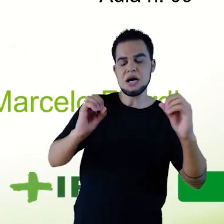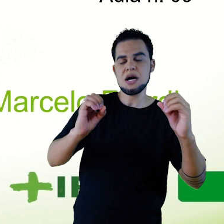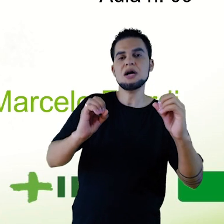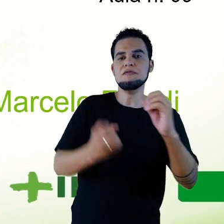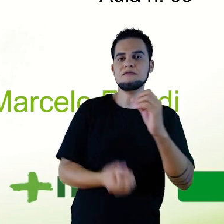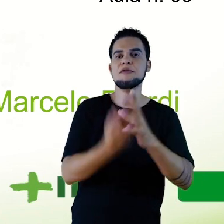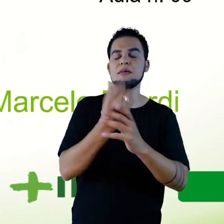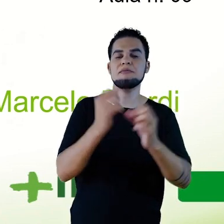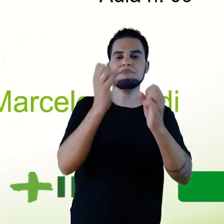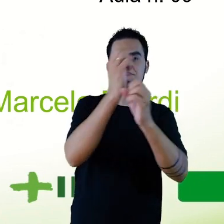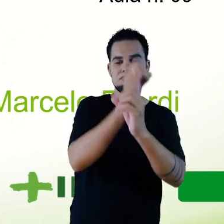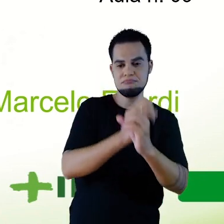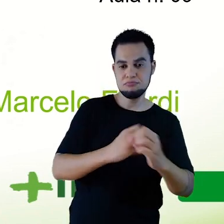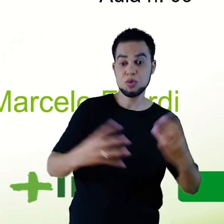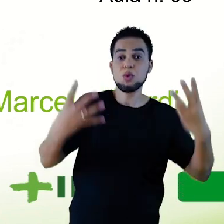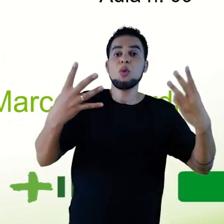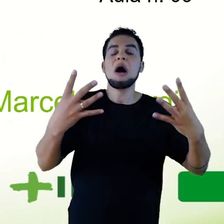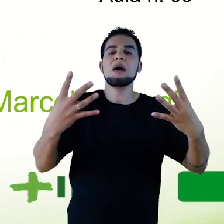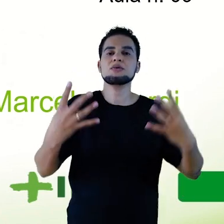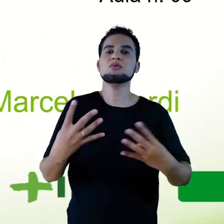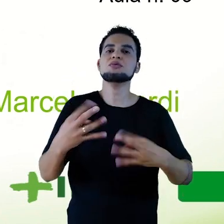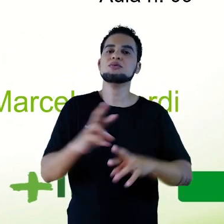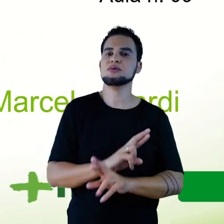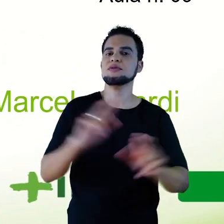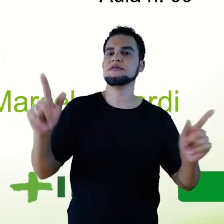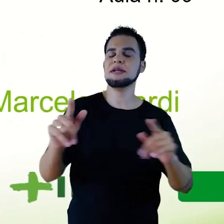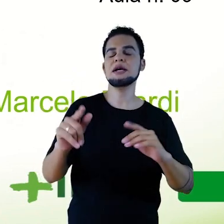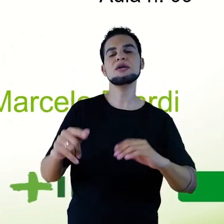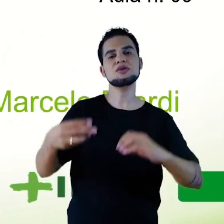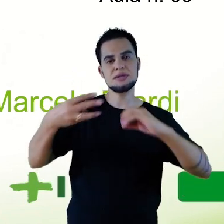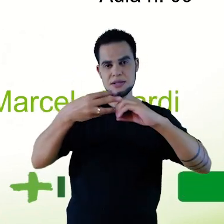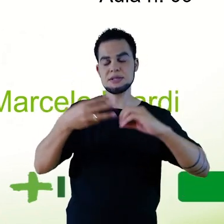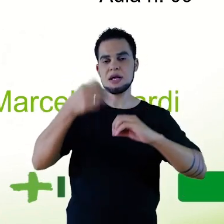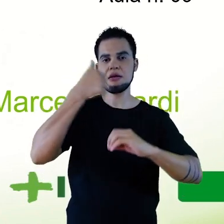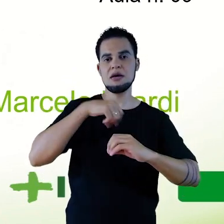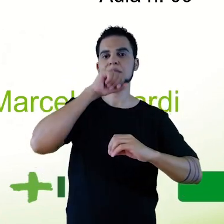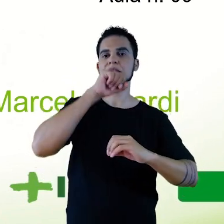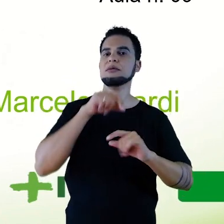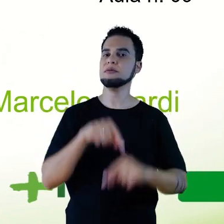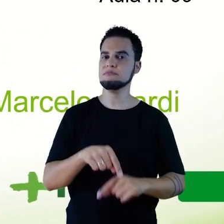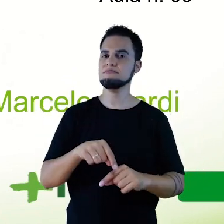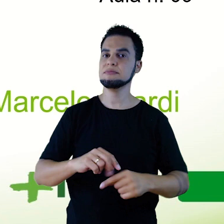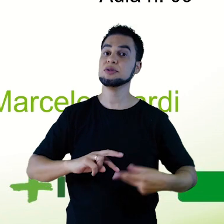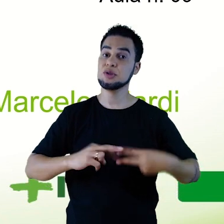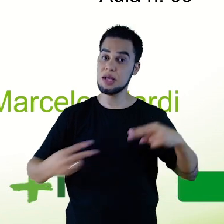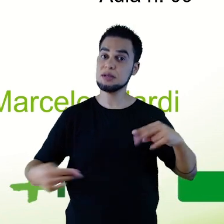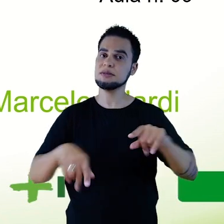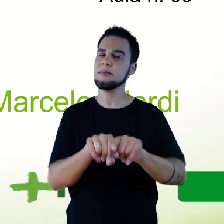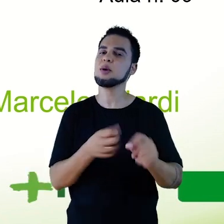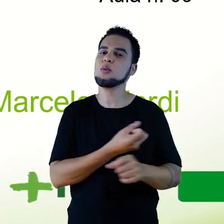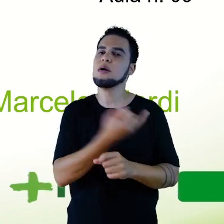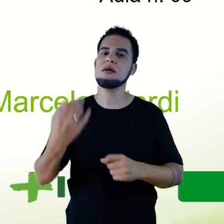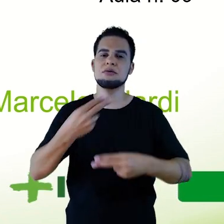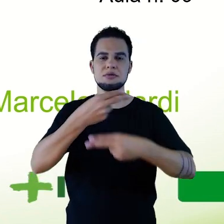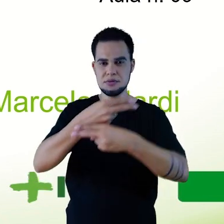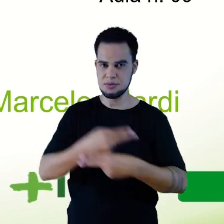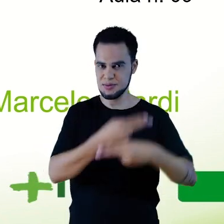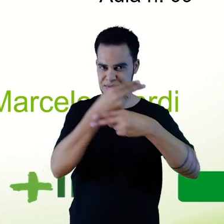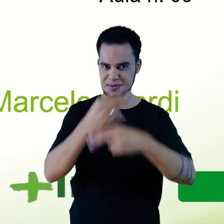forma 4 células diferentes da célula mãe, geneticamente, e em número de